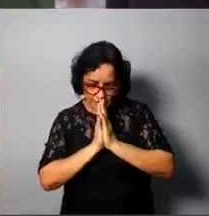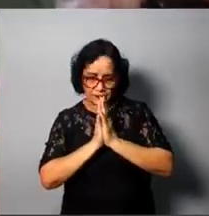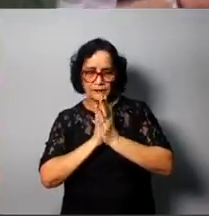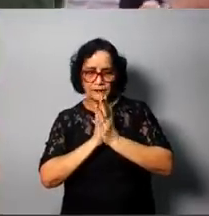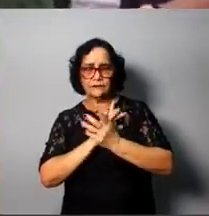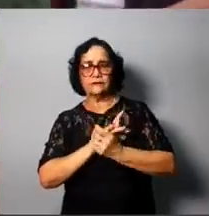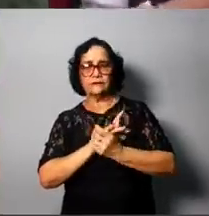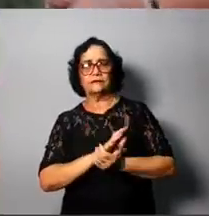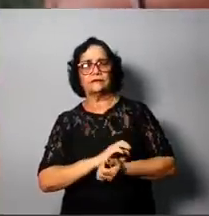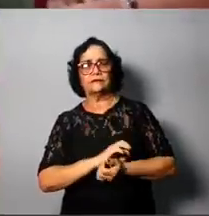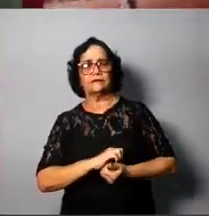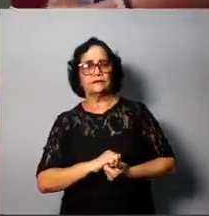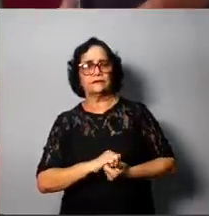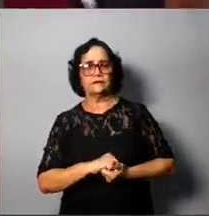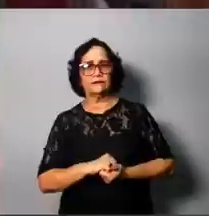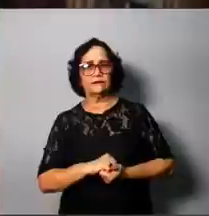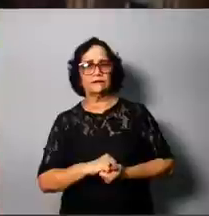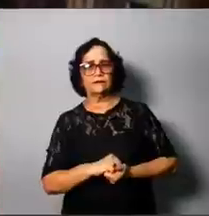Amém.